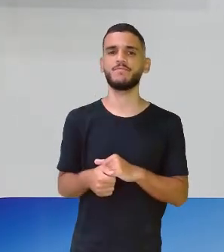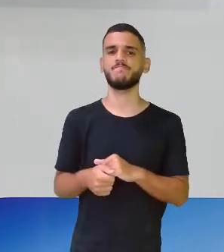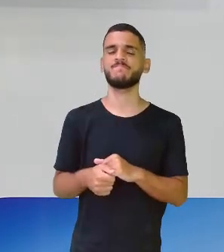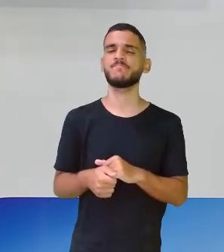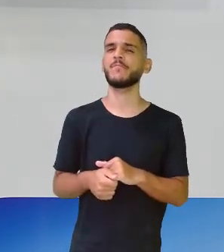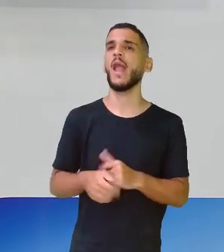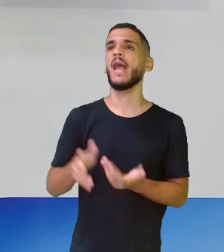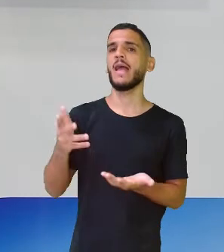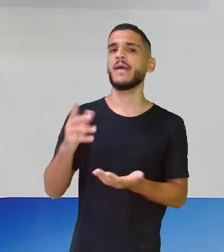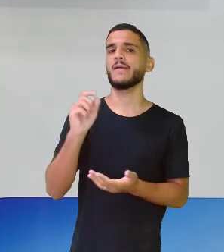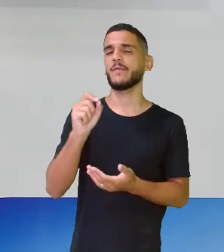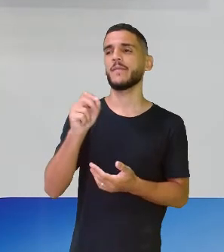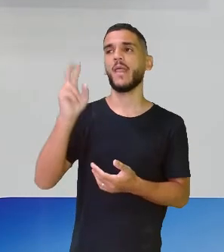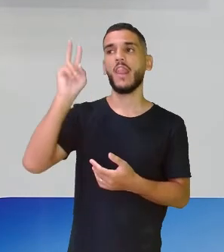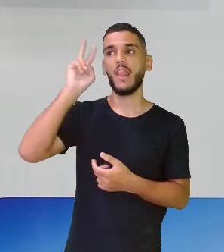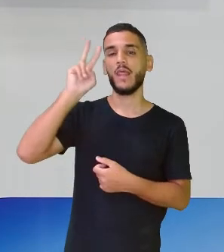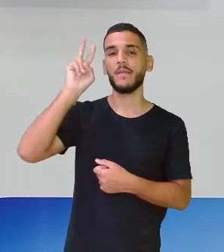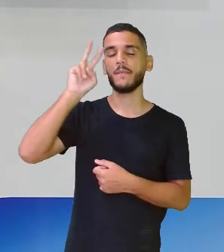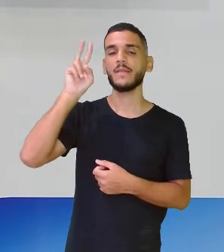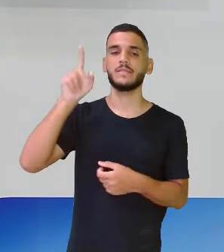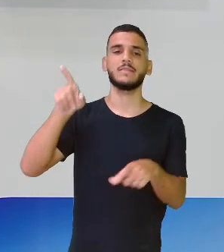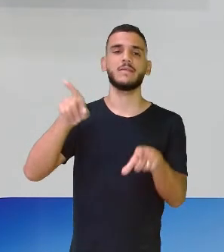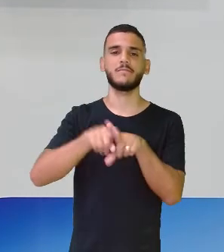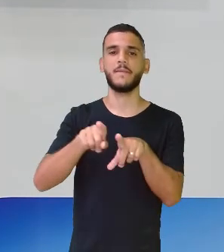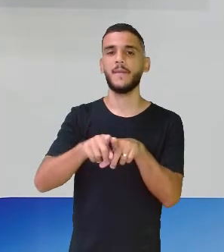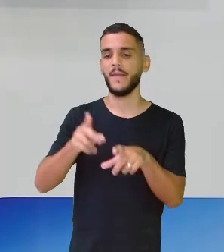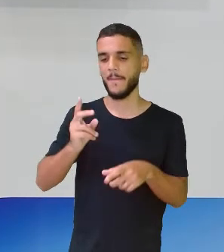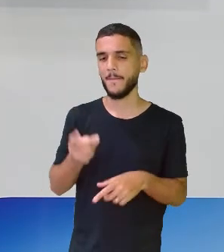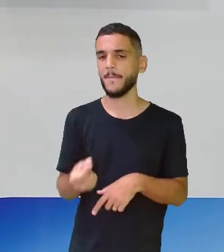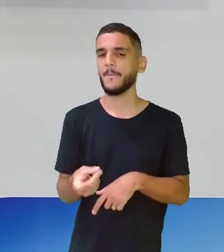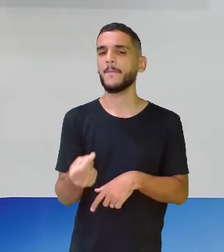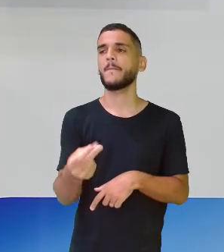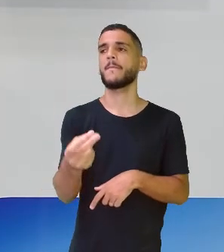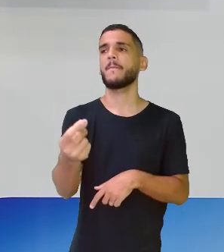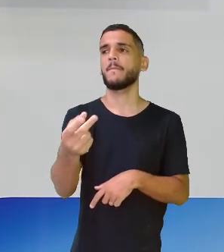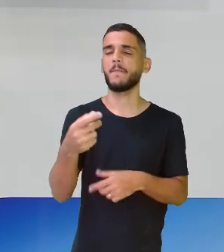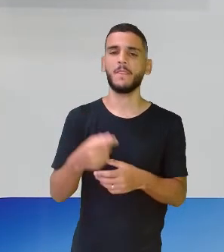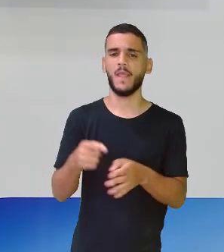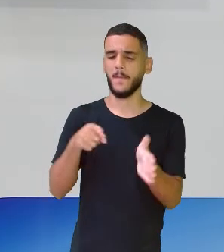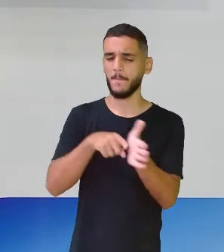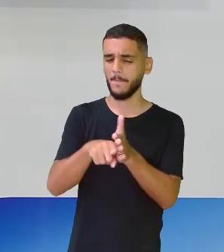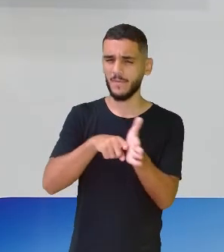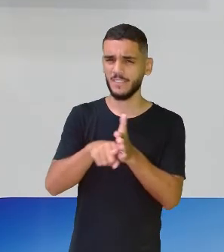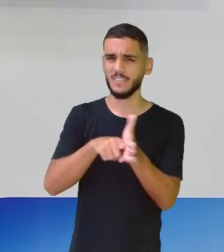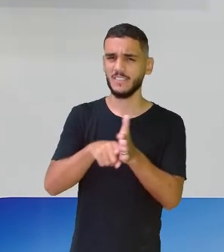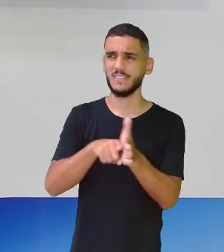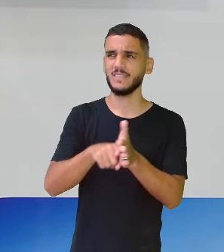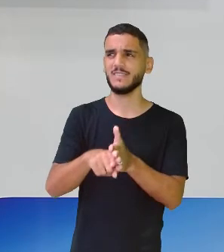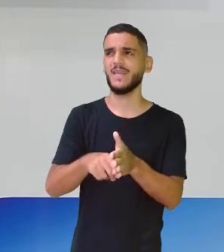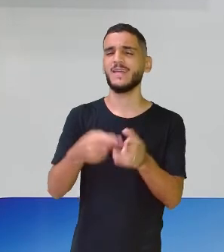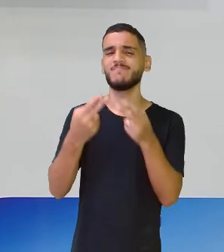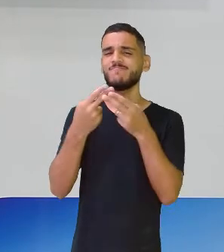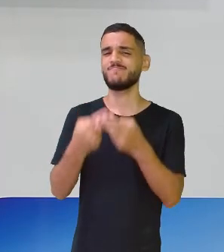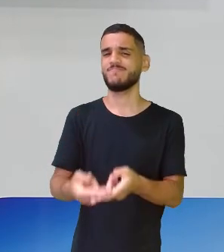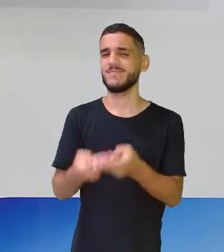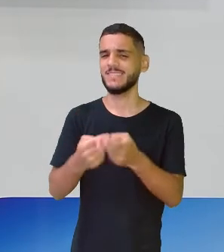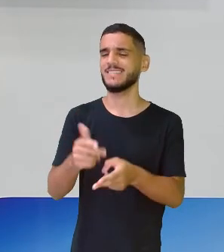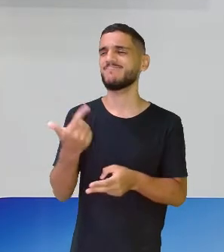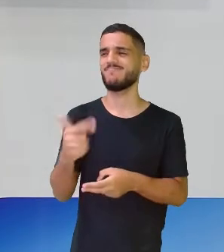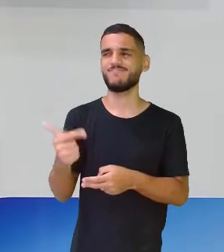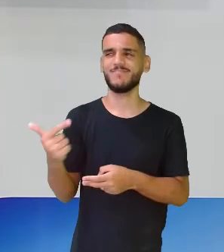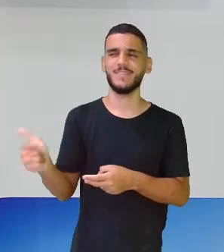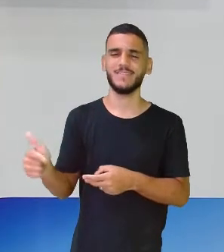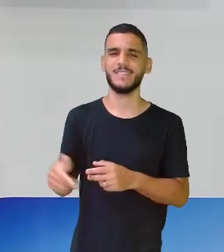lembrança, eternizar, pesquisar, impaciência, intolerância e descansa,